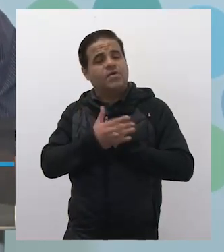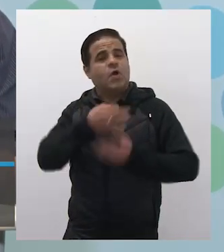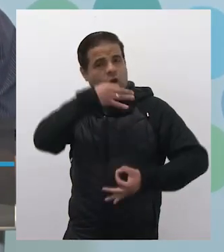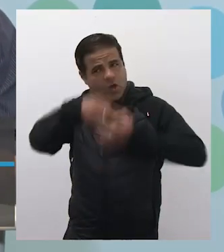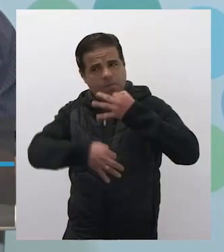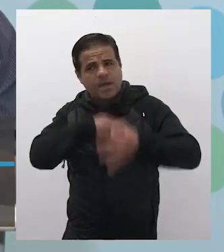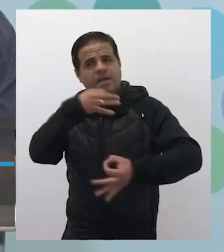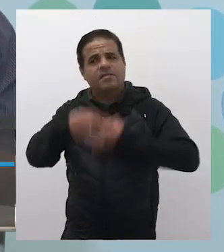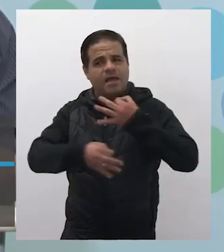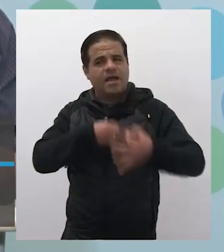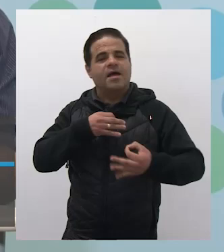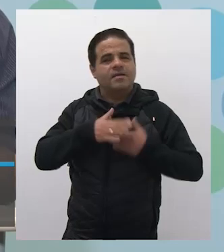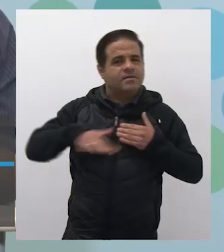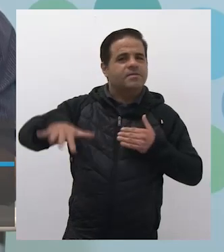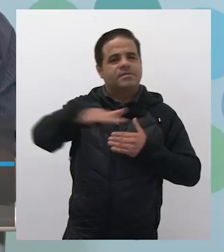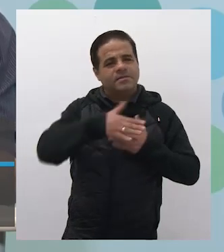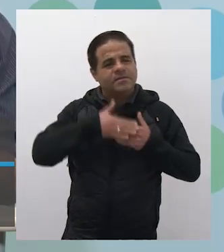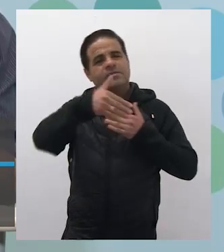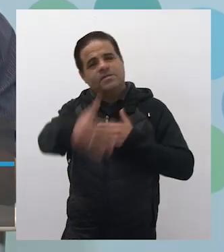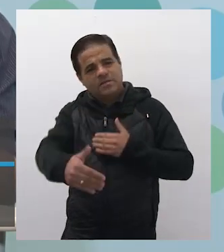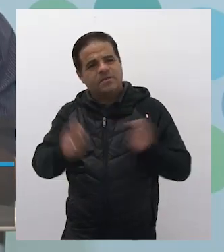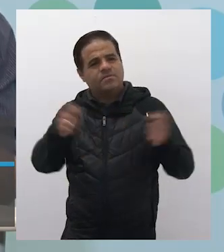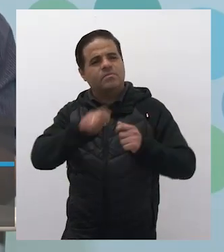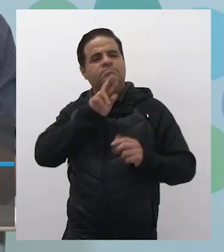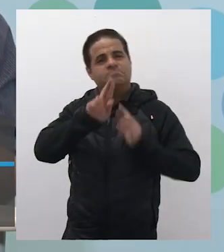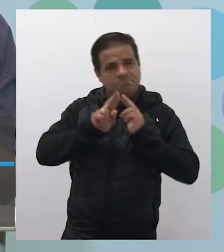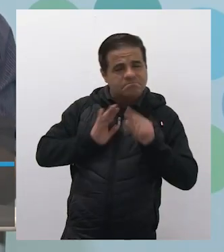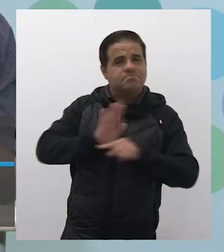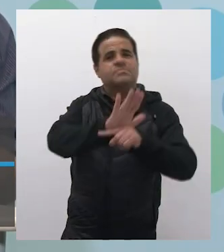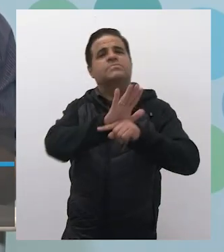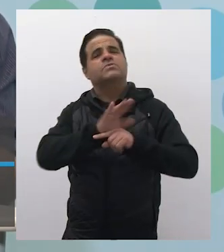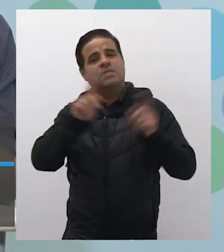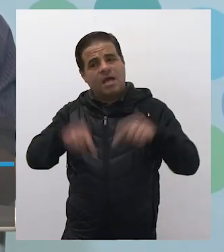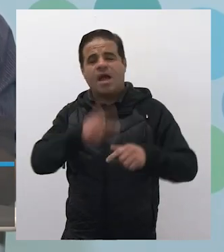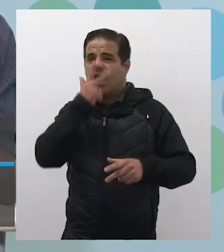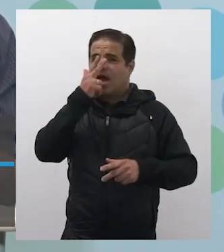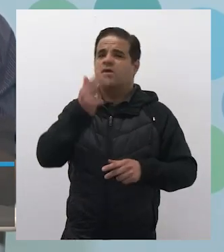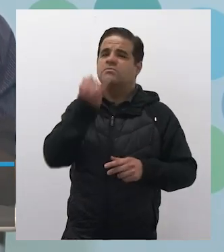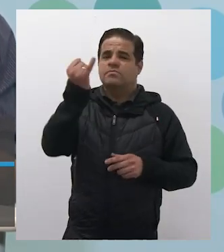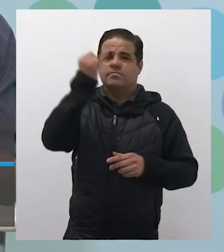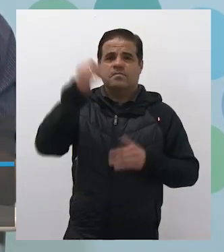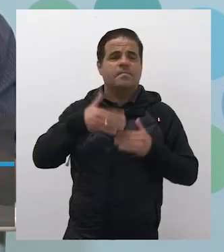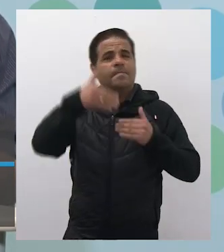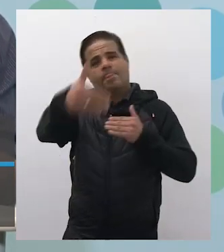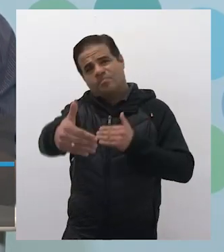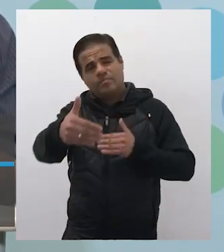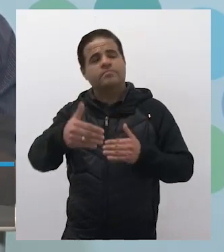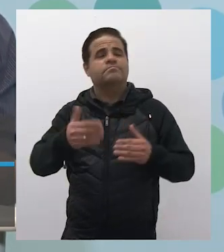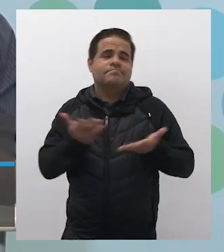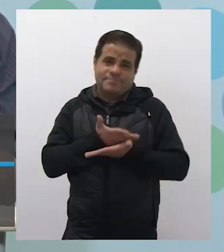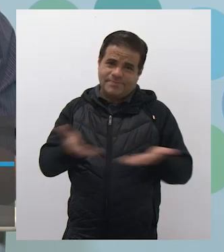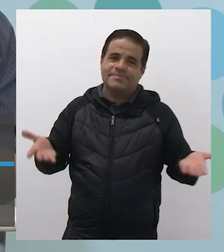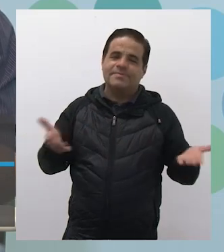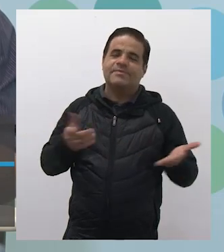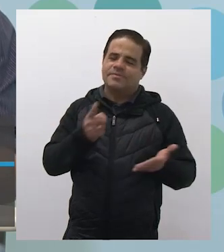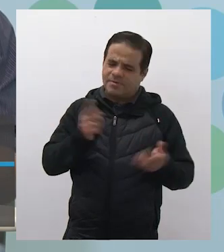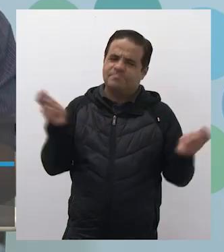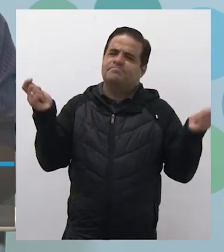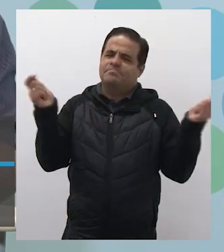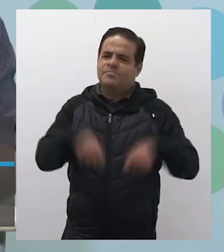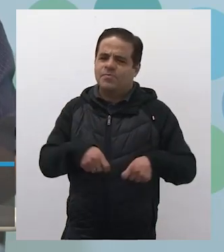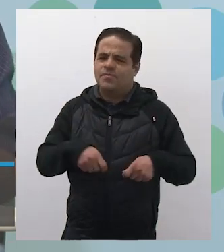bem positivos. Fiquei feliz que a gente possa ter contribuído com vocês. Acho que é um momento importante aí para a gente